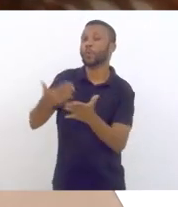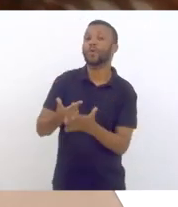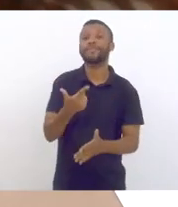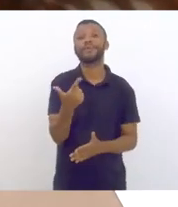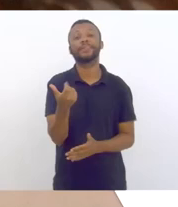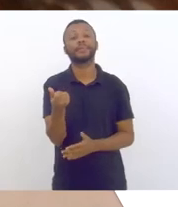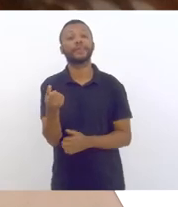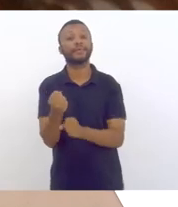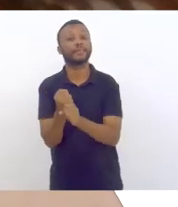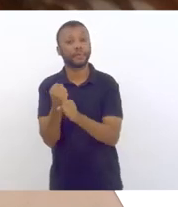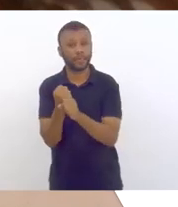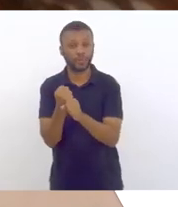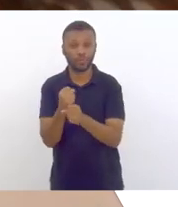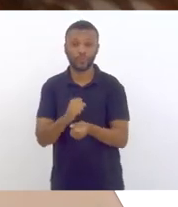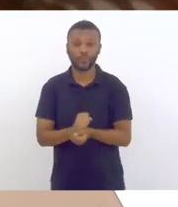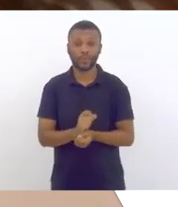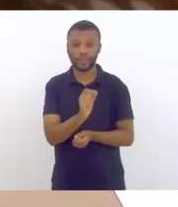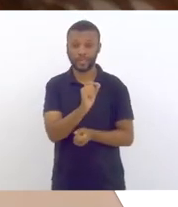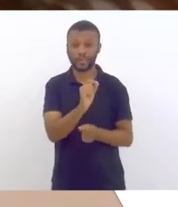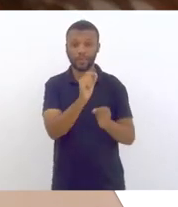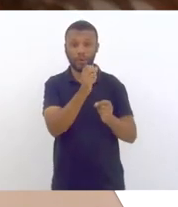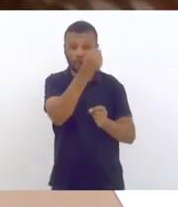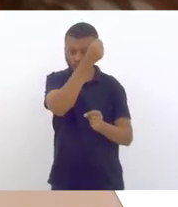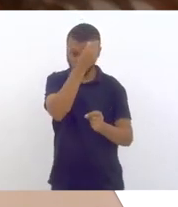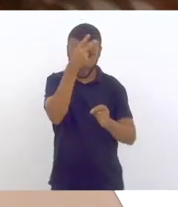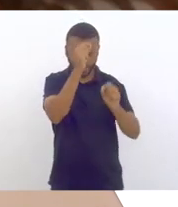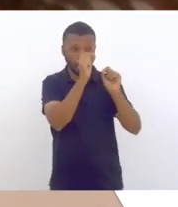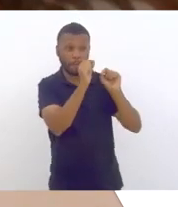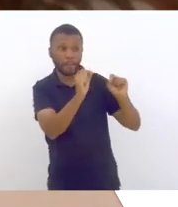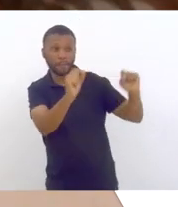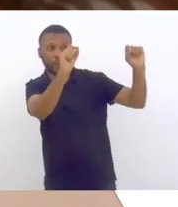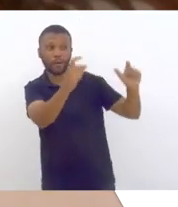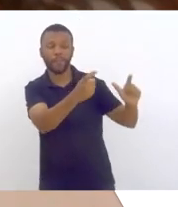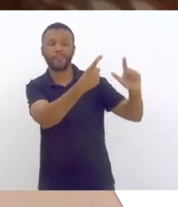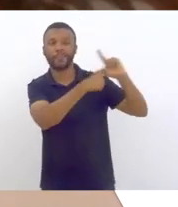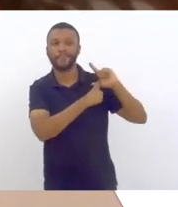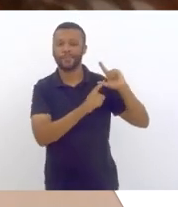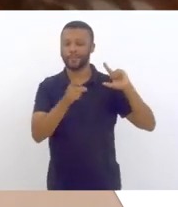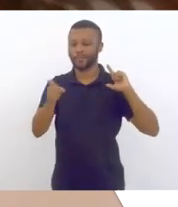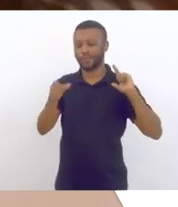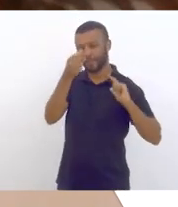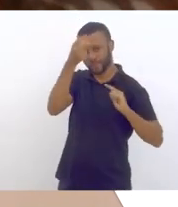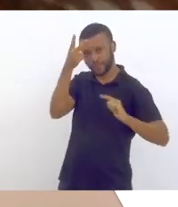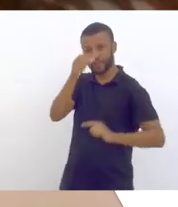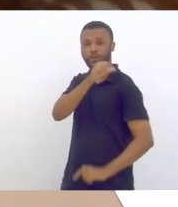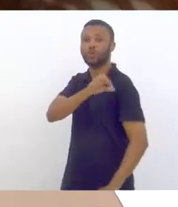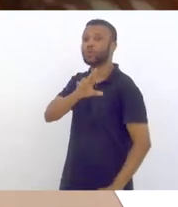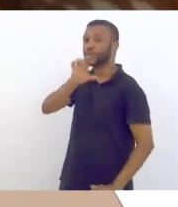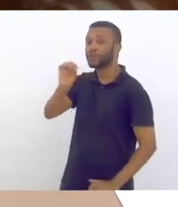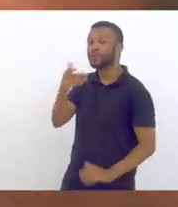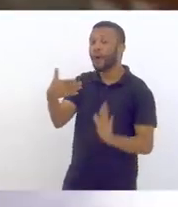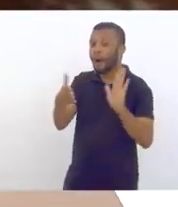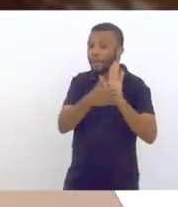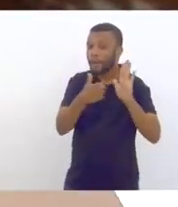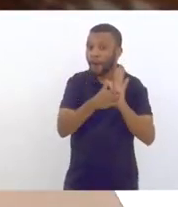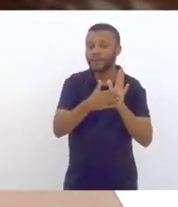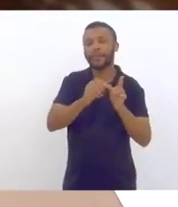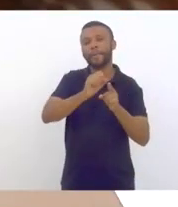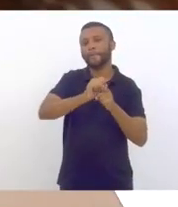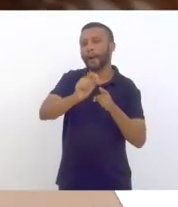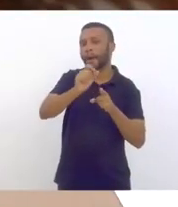municípios tinham com a cidade do Rio de Janeiro e propôs parcela no dobro dos 26 anos